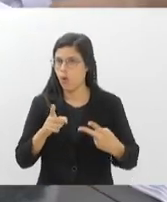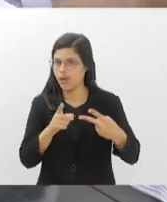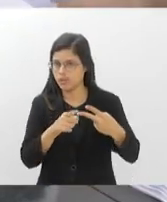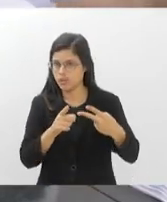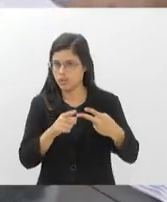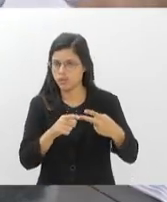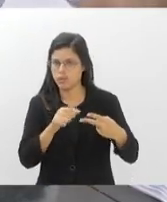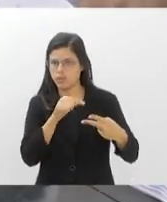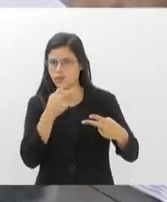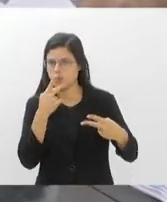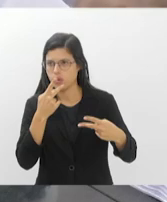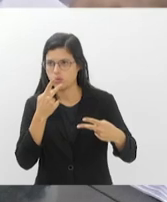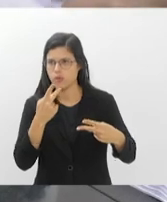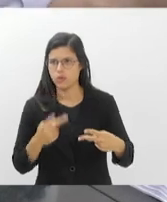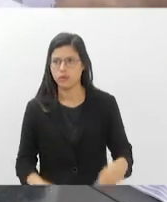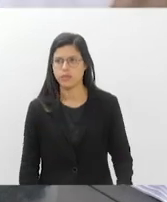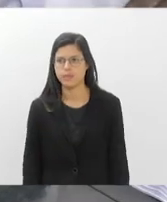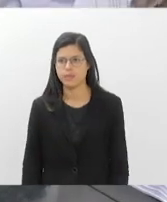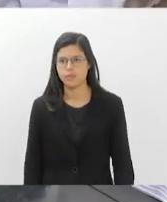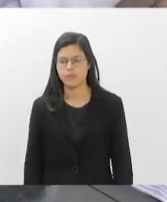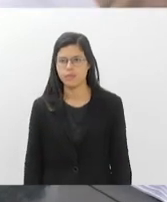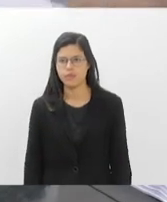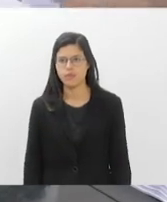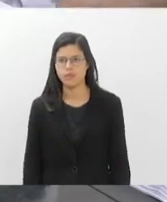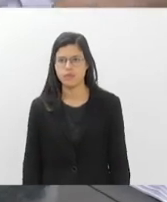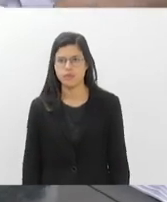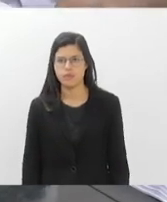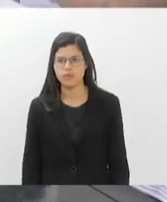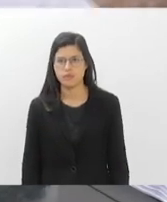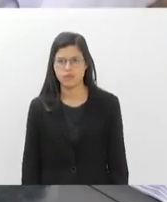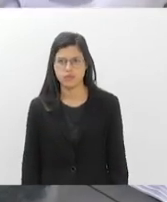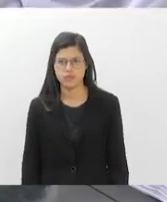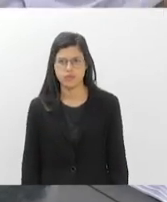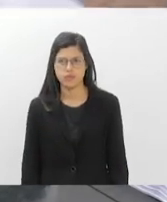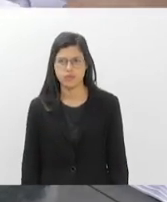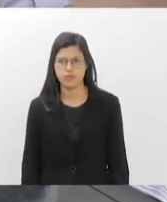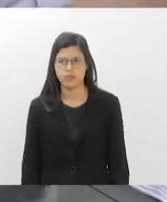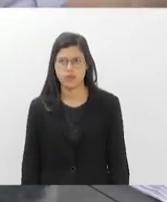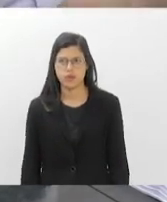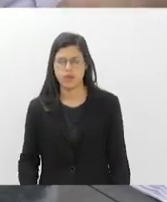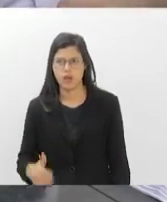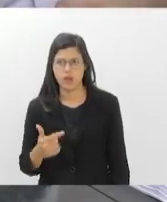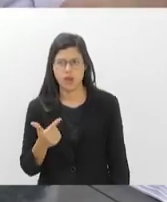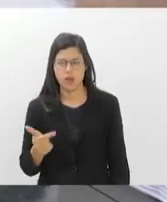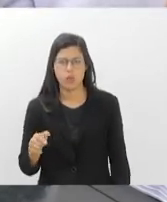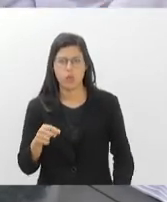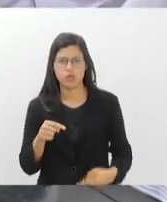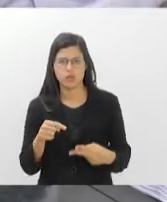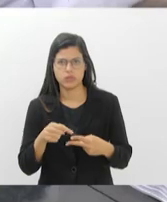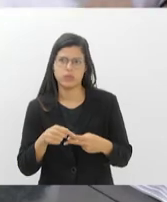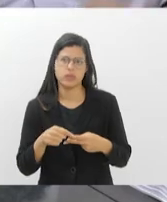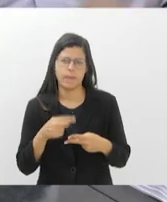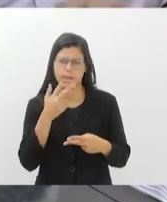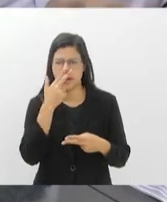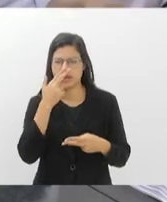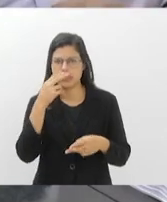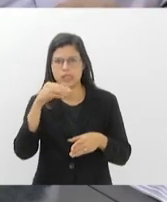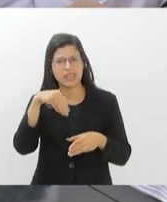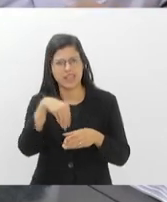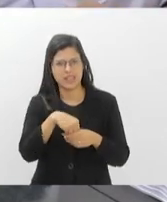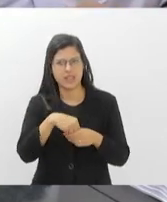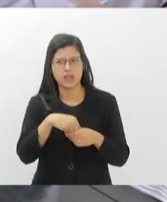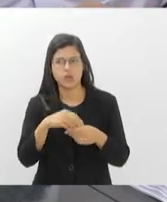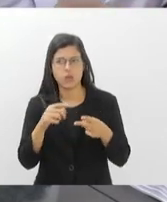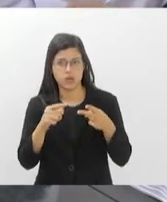Vossa Excelência mencionou. Tá. Se eu não me engano, a gente acha que a outra está de alguma maneira contida nessa. Essa outra é